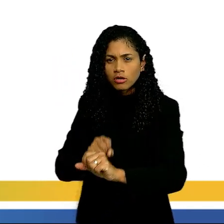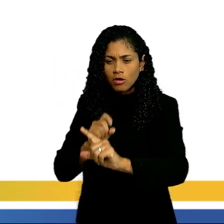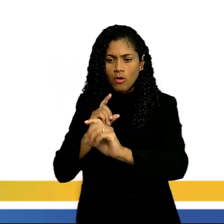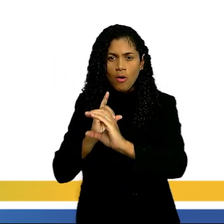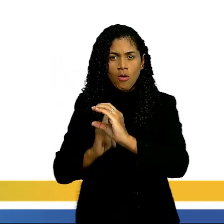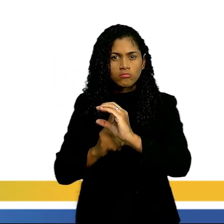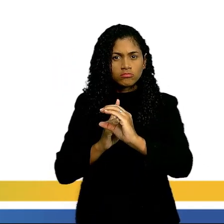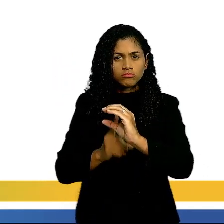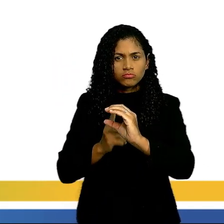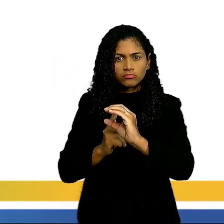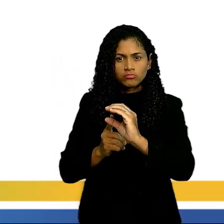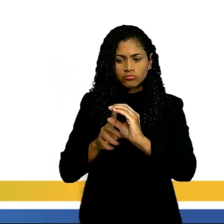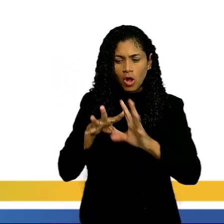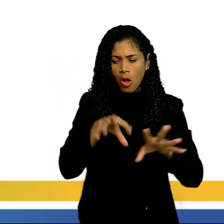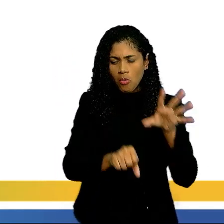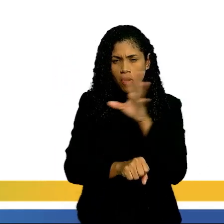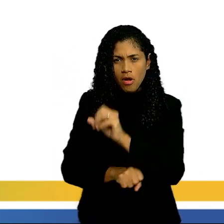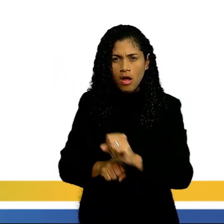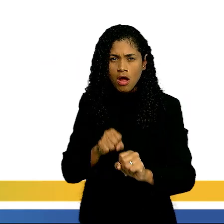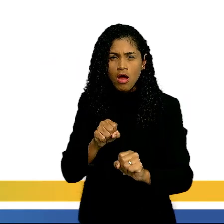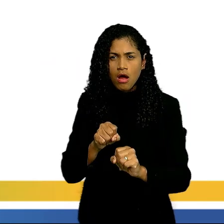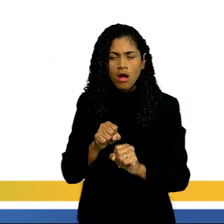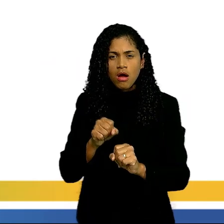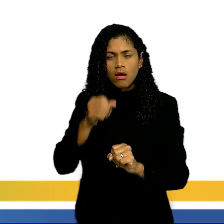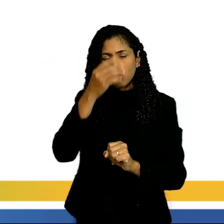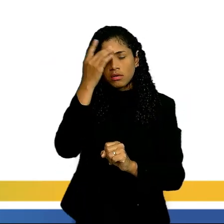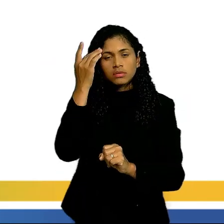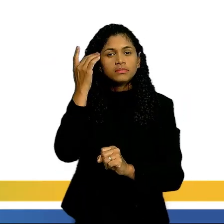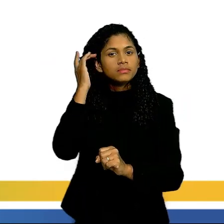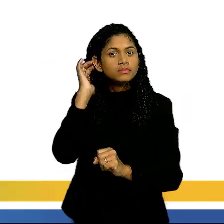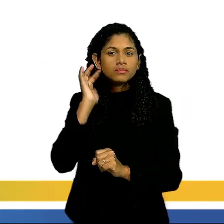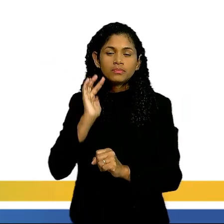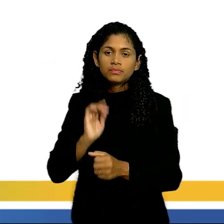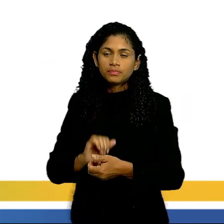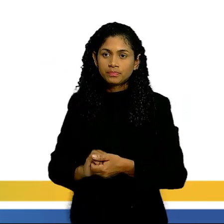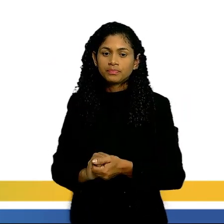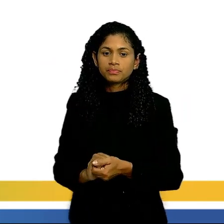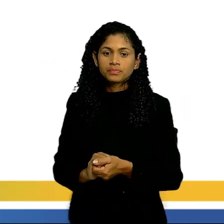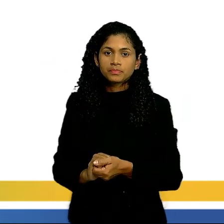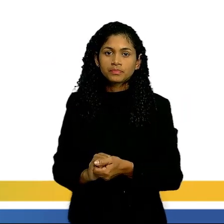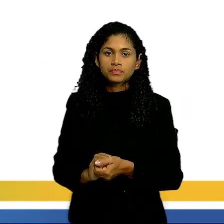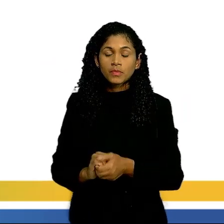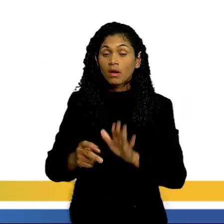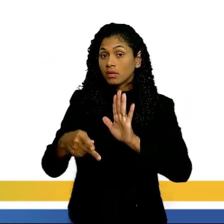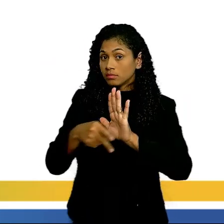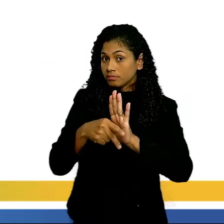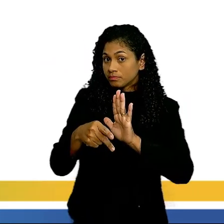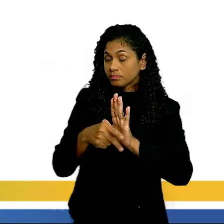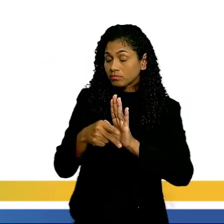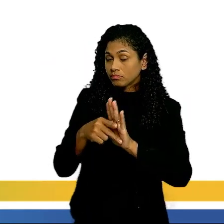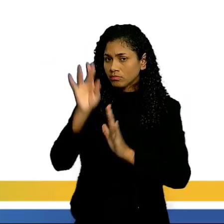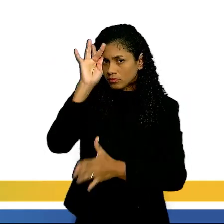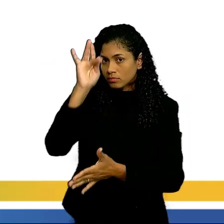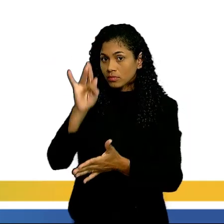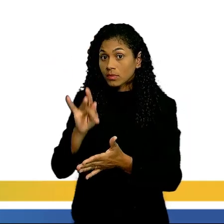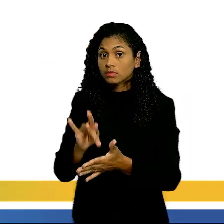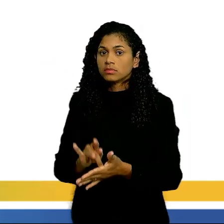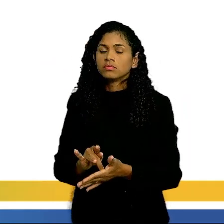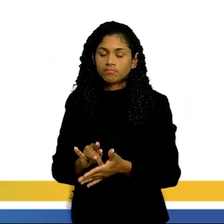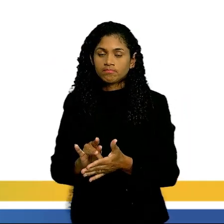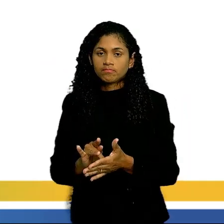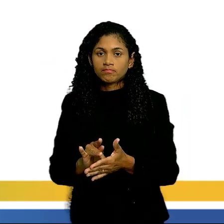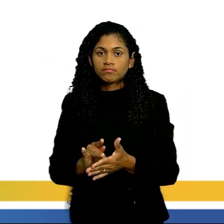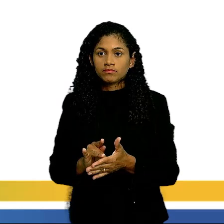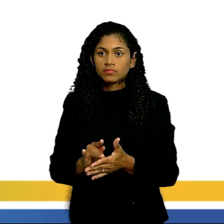invadir, tomar o poder, derrubar toda a ordem estabelecida no Brasil. E esse plano justificaria a ação seguinte do Getúlio